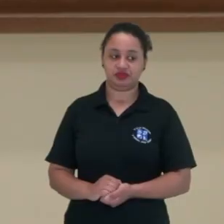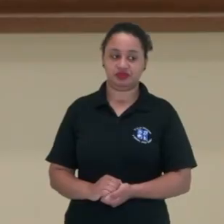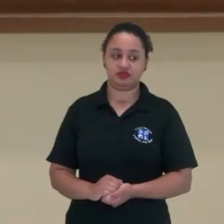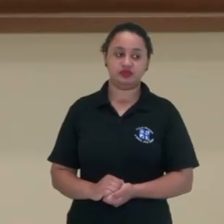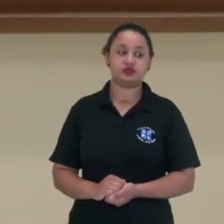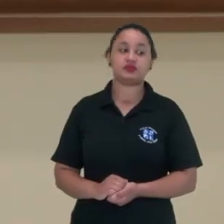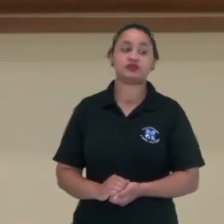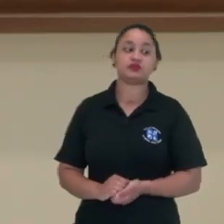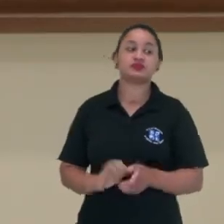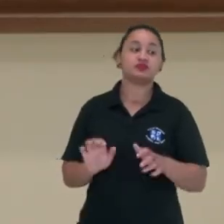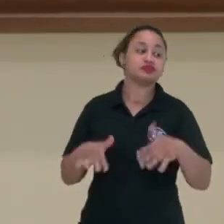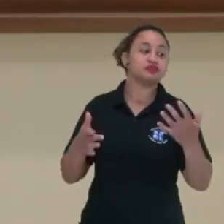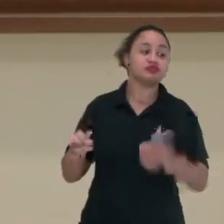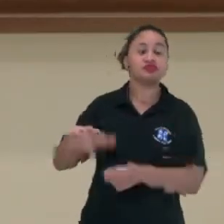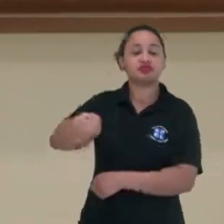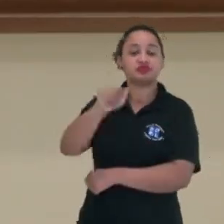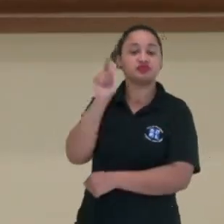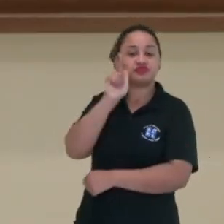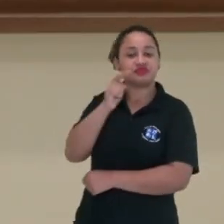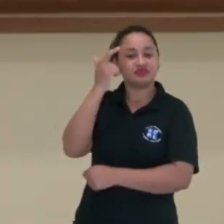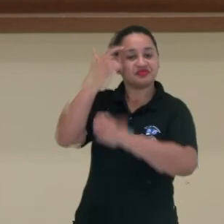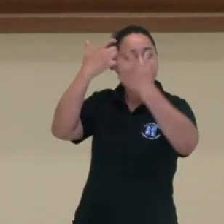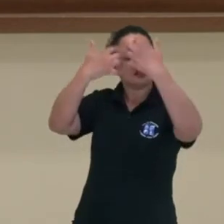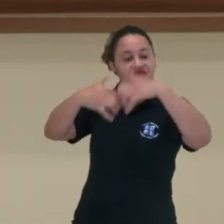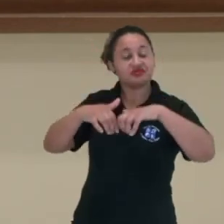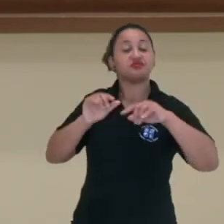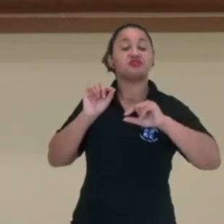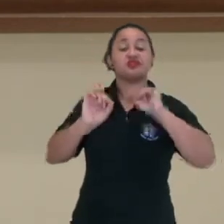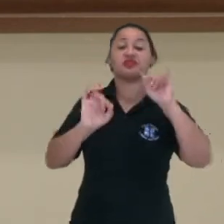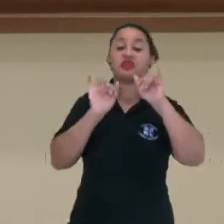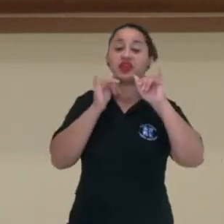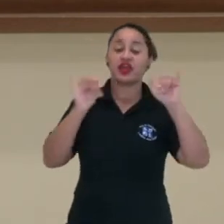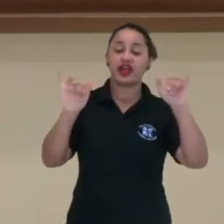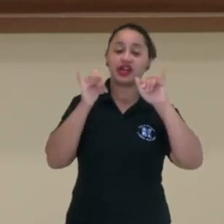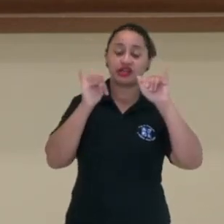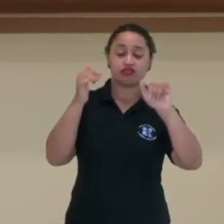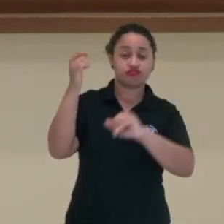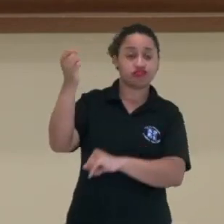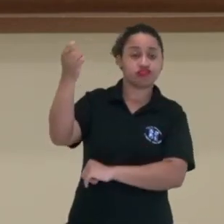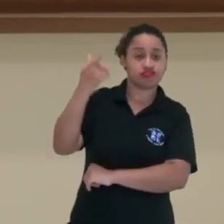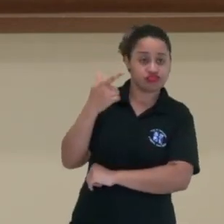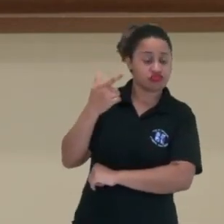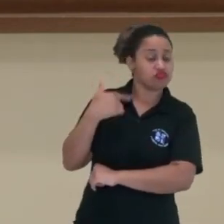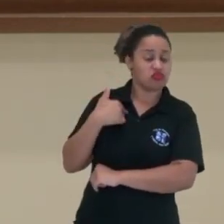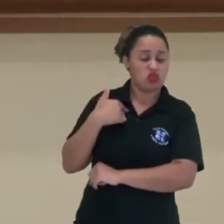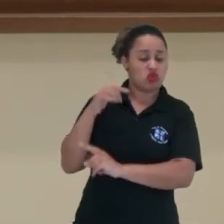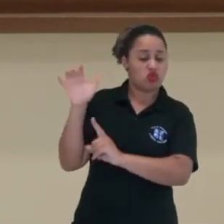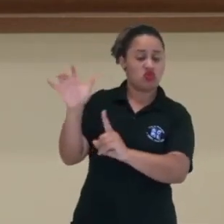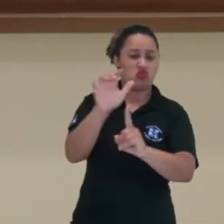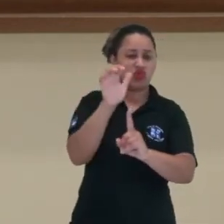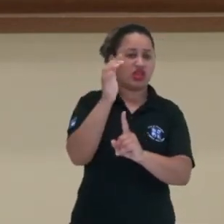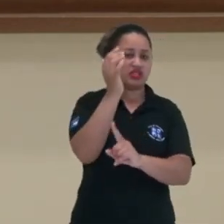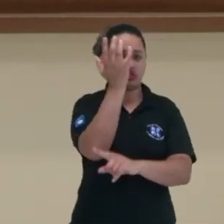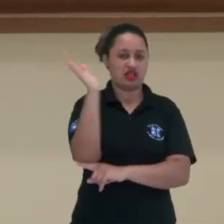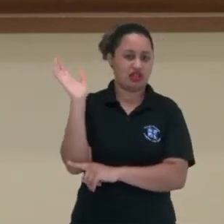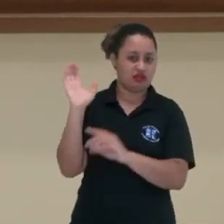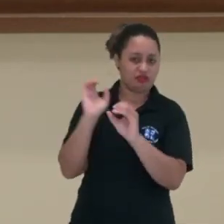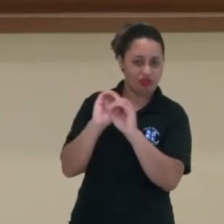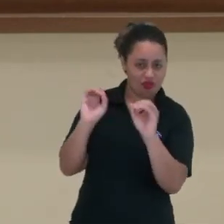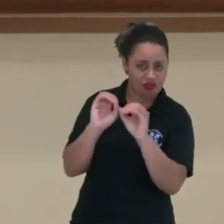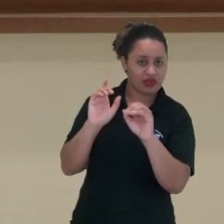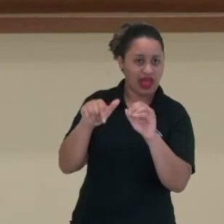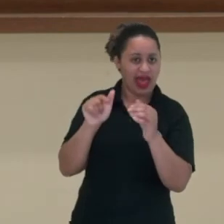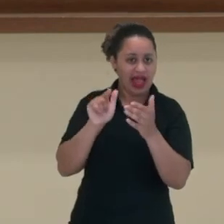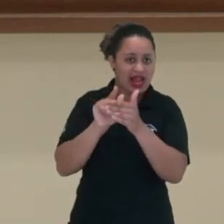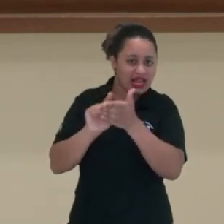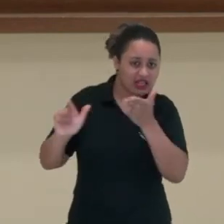E aí, pessoal, conseguiram pensar? A energia solar não provoca danos ambientais. Ela é uma energia